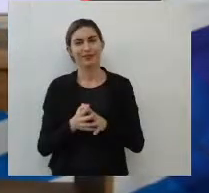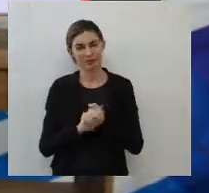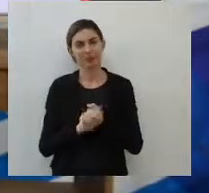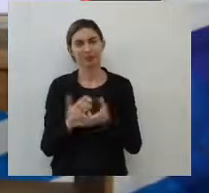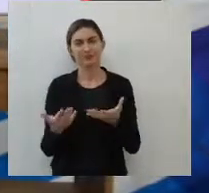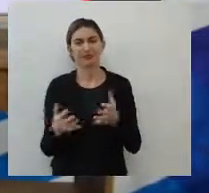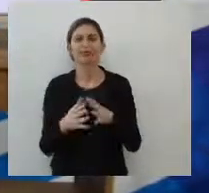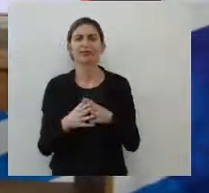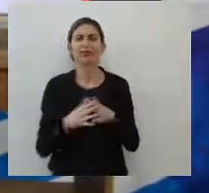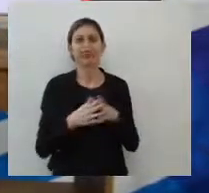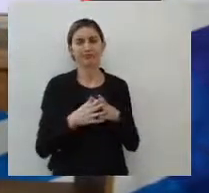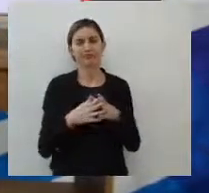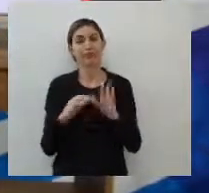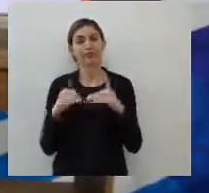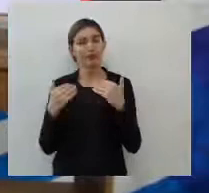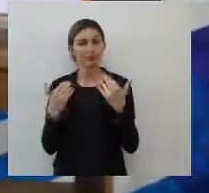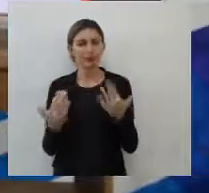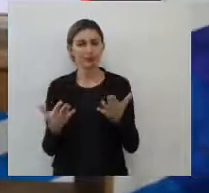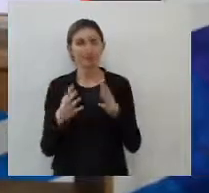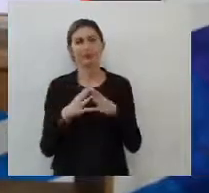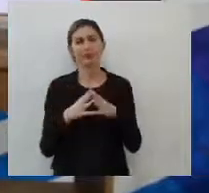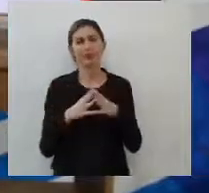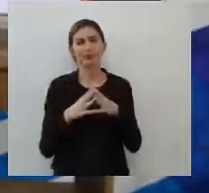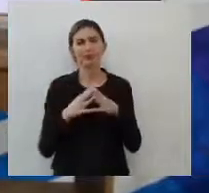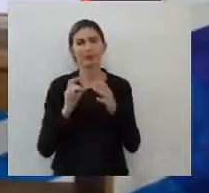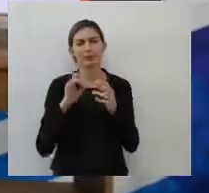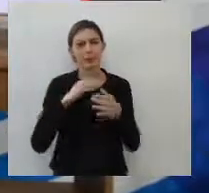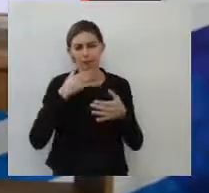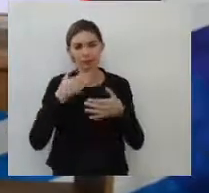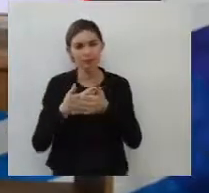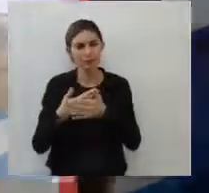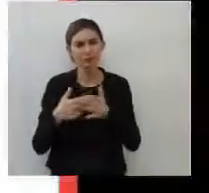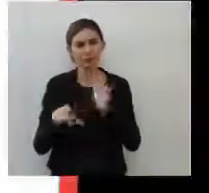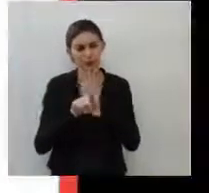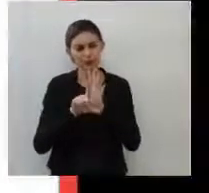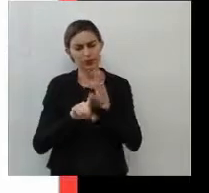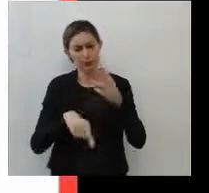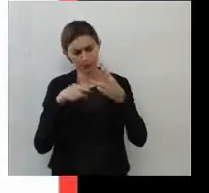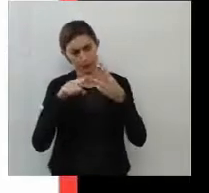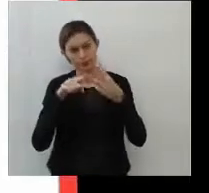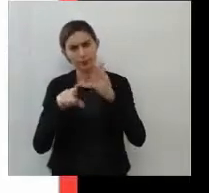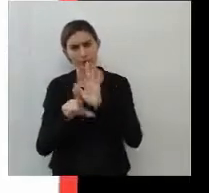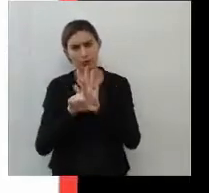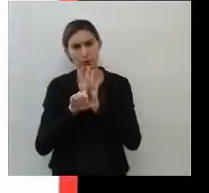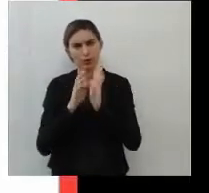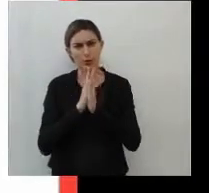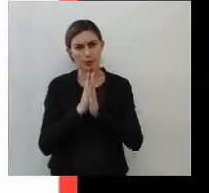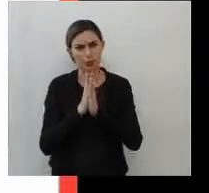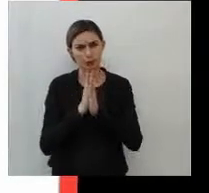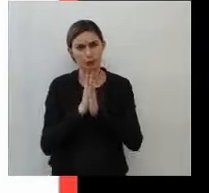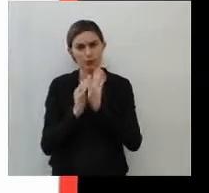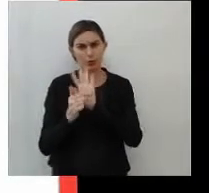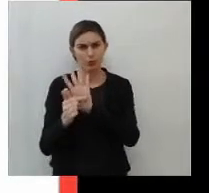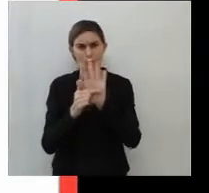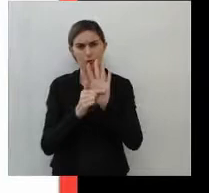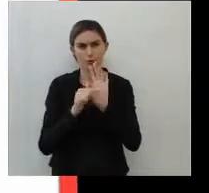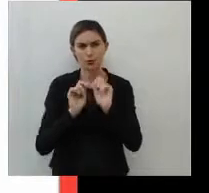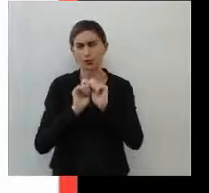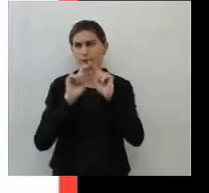hein? Então, a próxima lei, eu gostaria que, por favor, fosse mostrada no